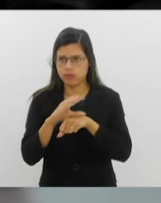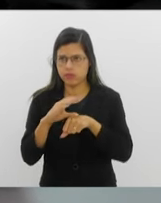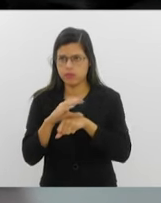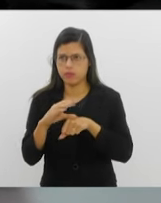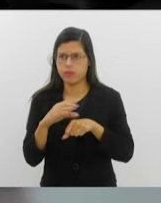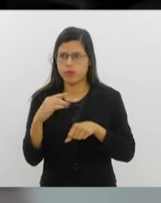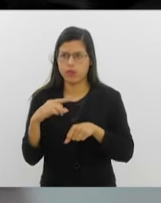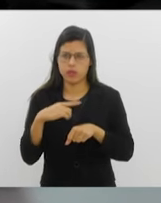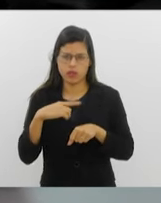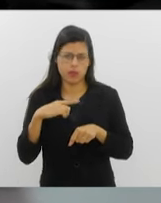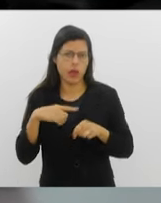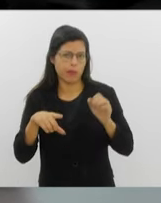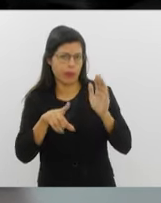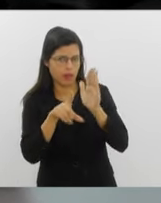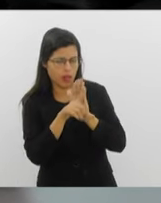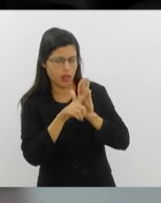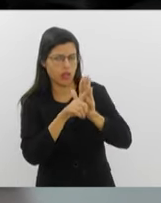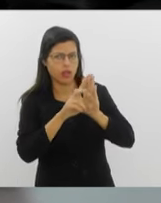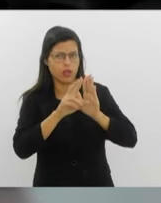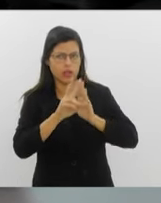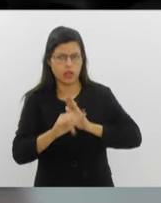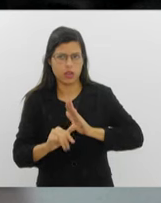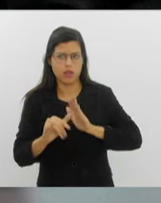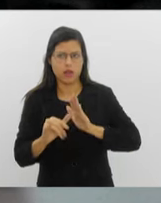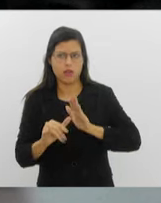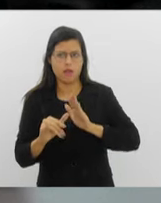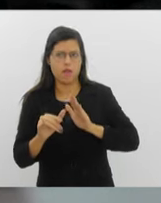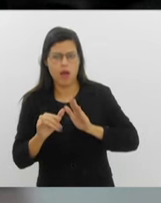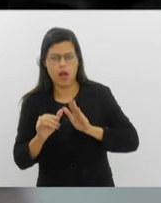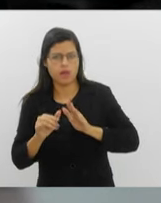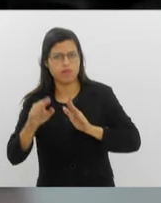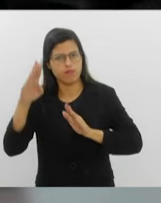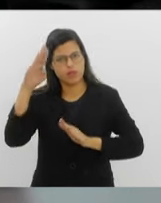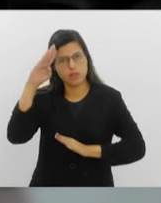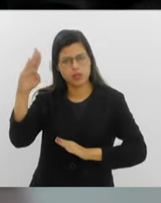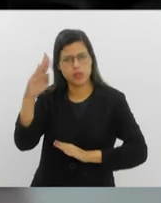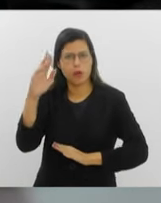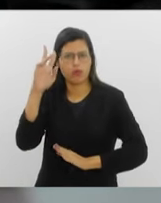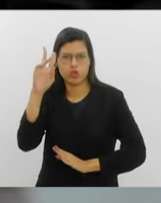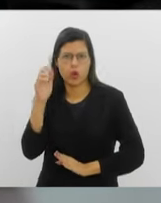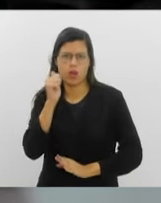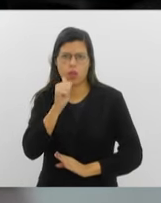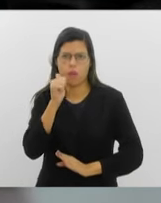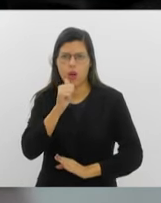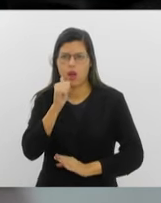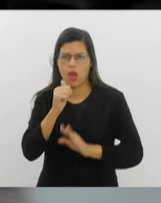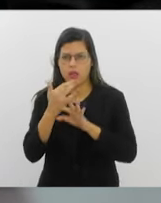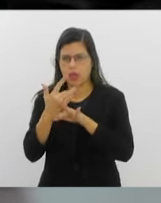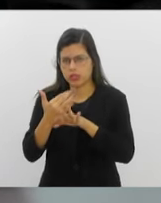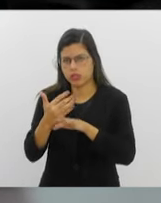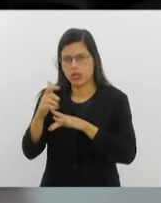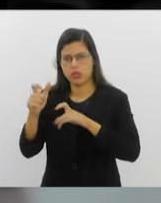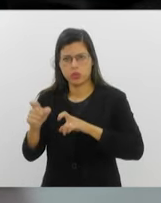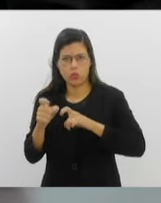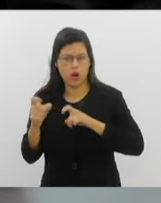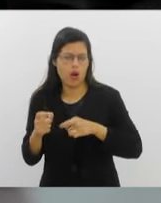definição legal de que se vai dar centralidade à história das mulheres da cidade do campo. Então, eu me filio